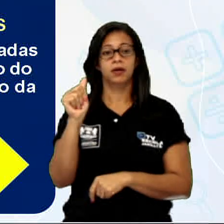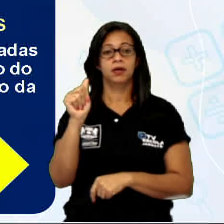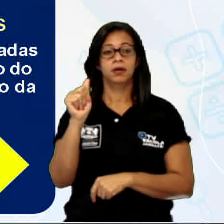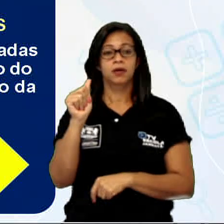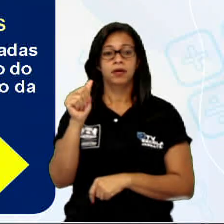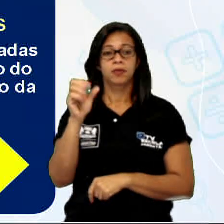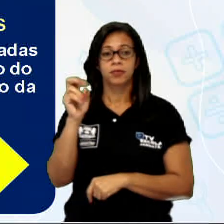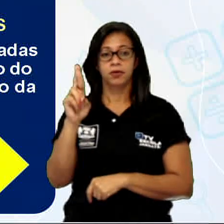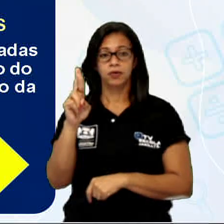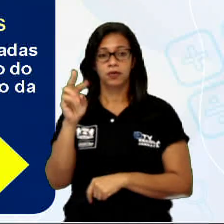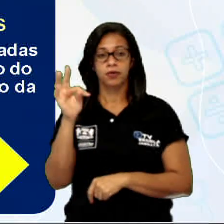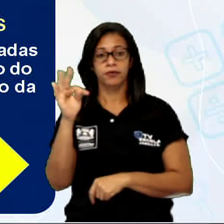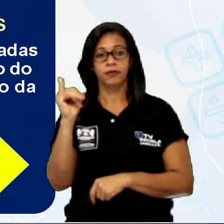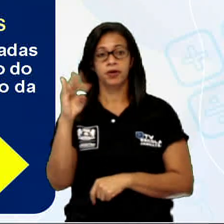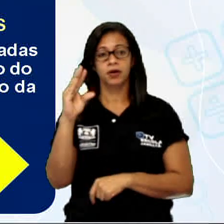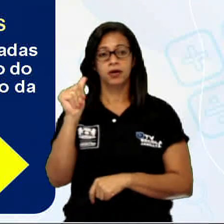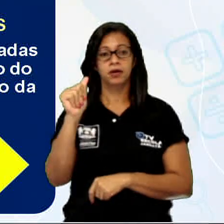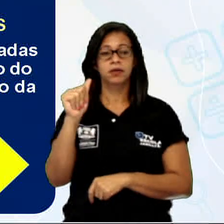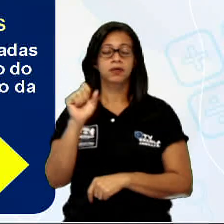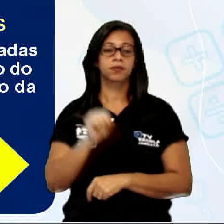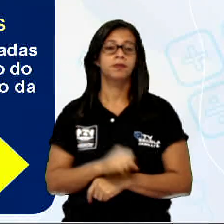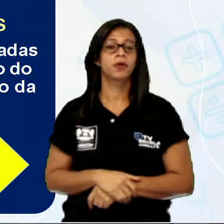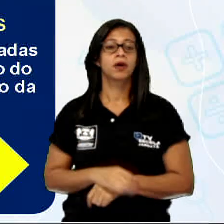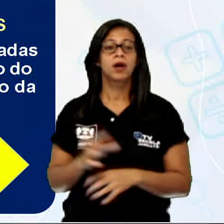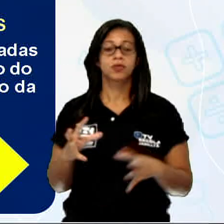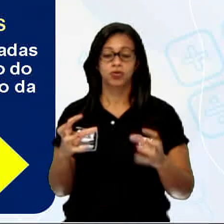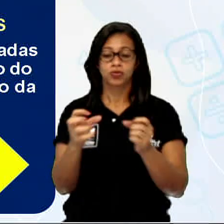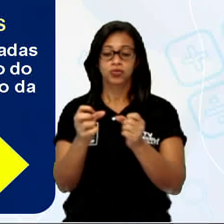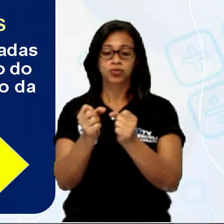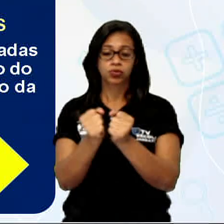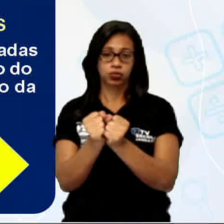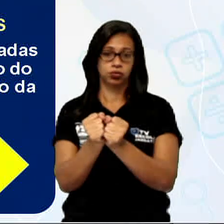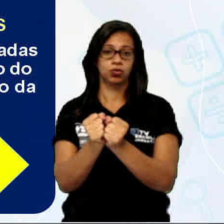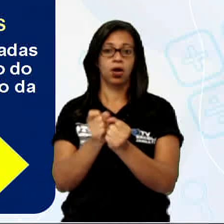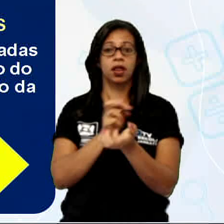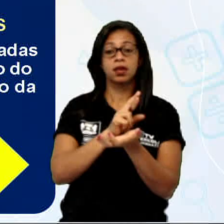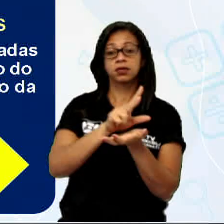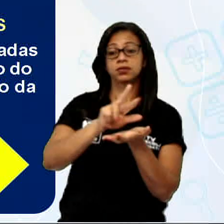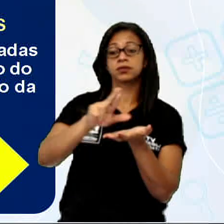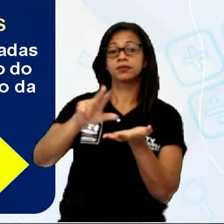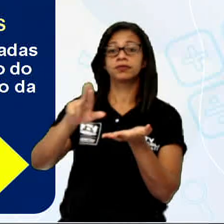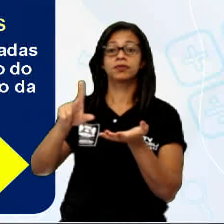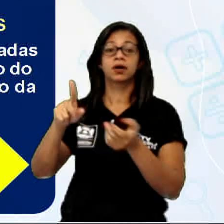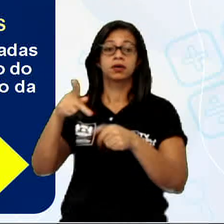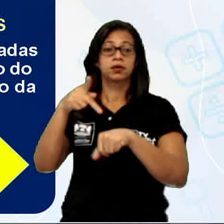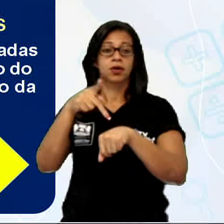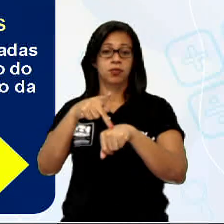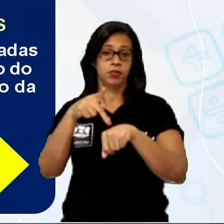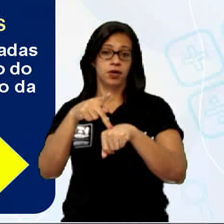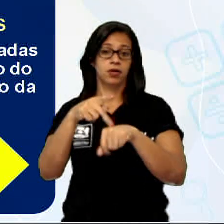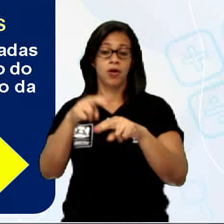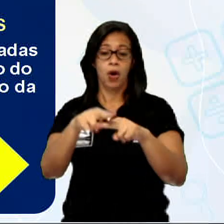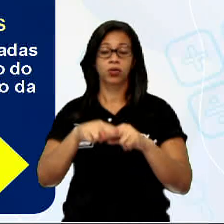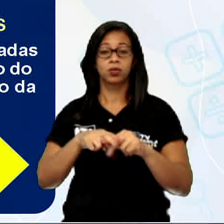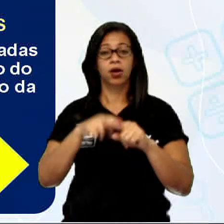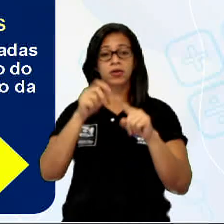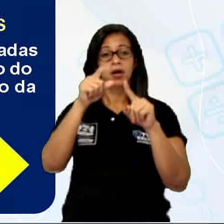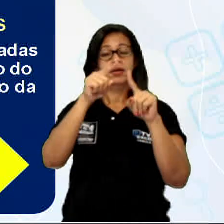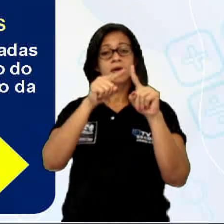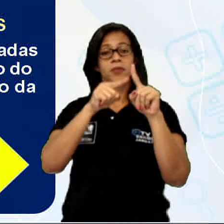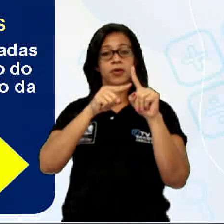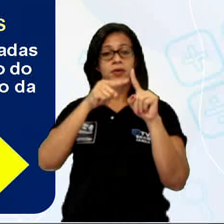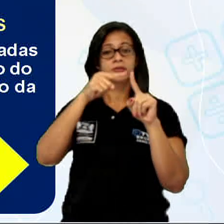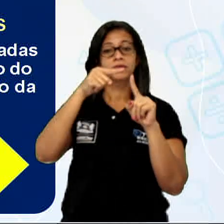outras rochas em virtude da pressão e da temperatura. E temos as